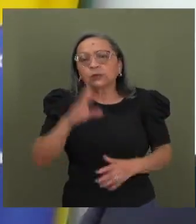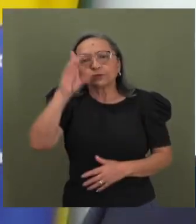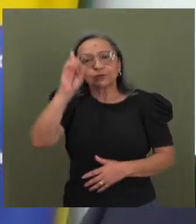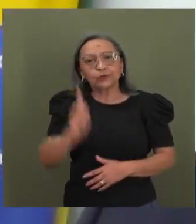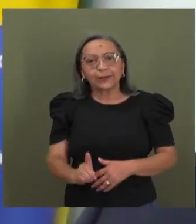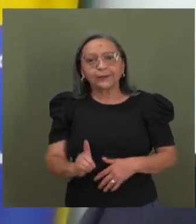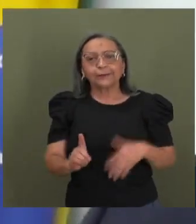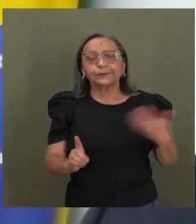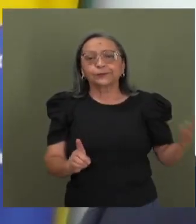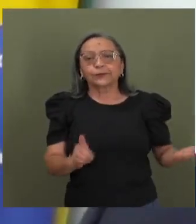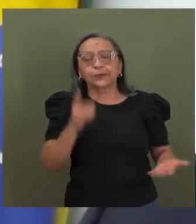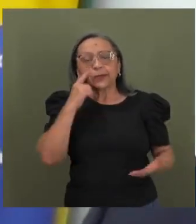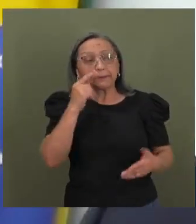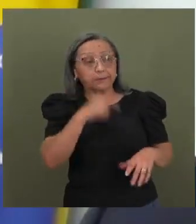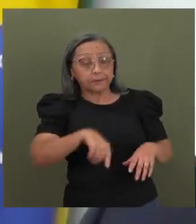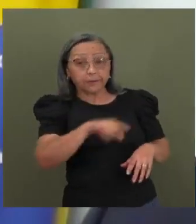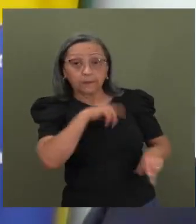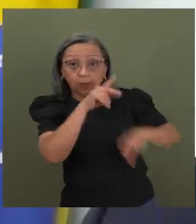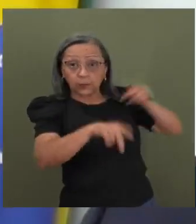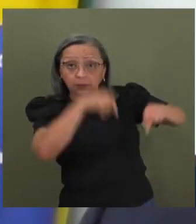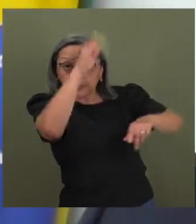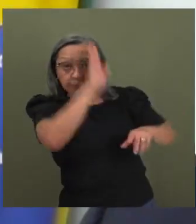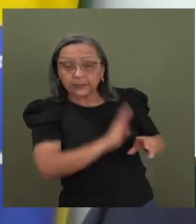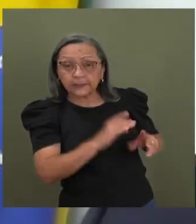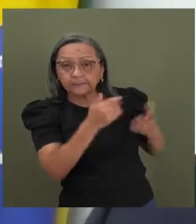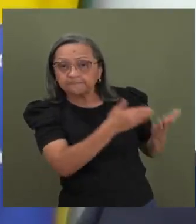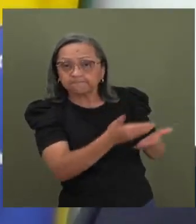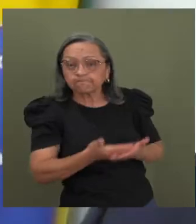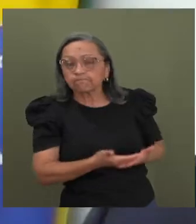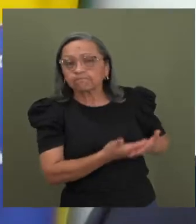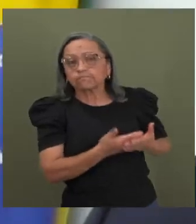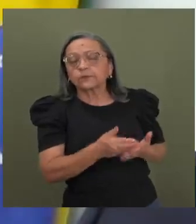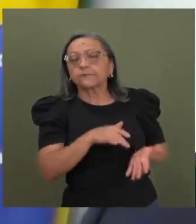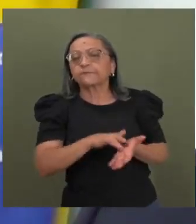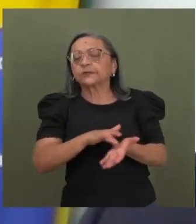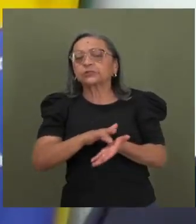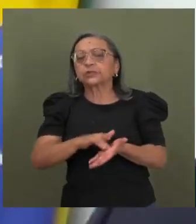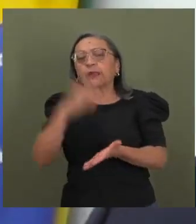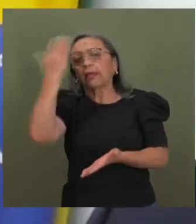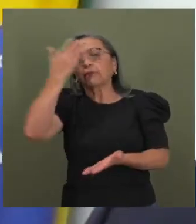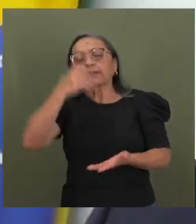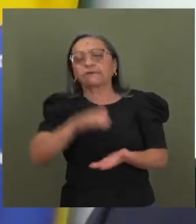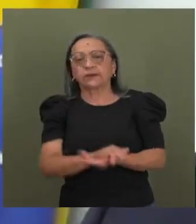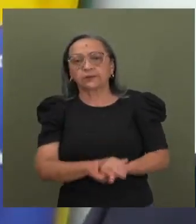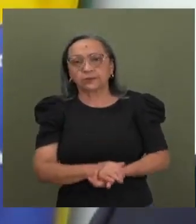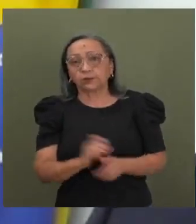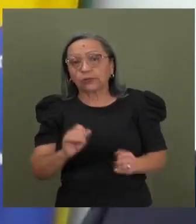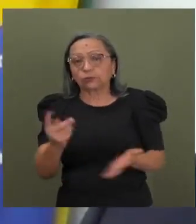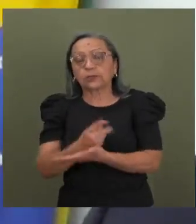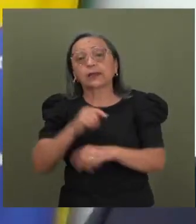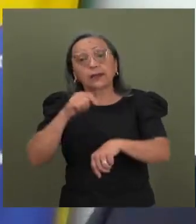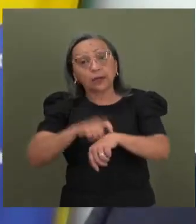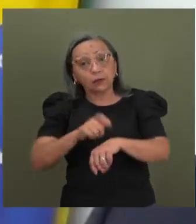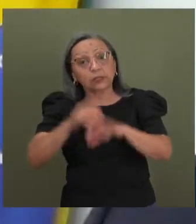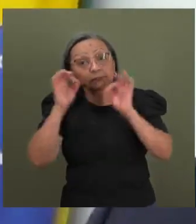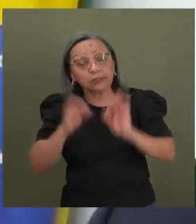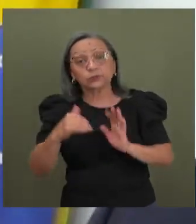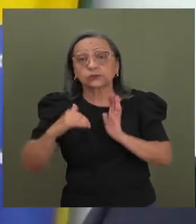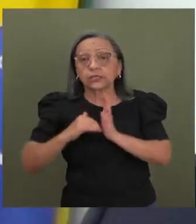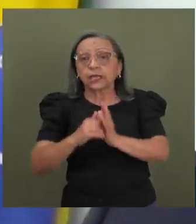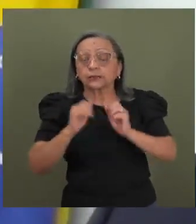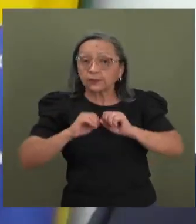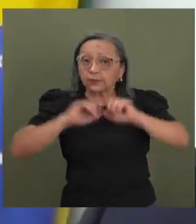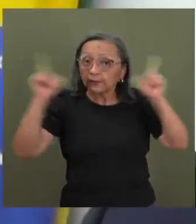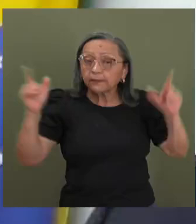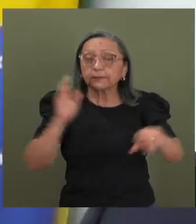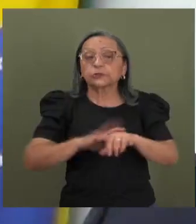direito, com a população brasileira, de fazer de conta que isso não está acontecendo. Está na hora do Senado acordar.